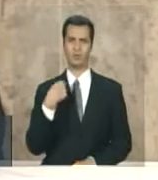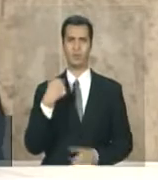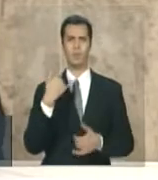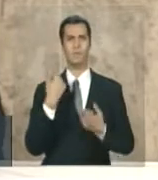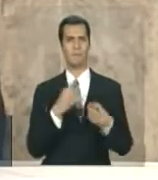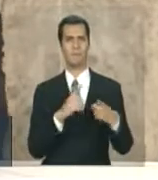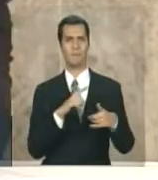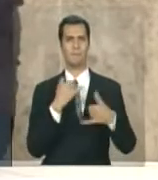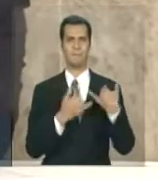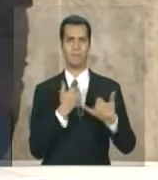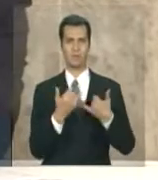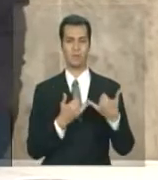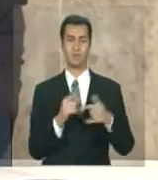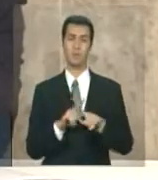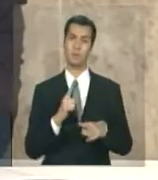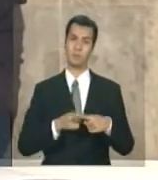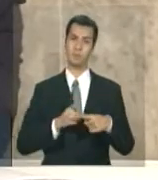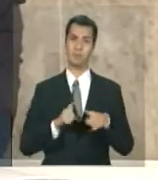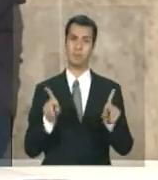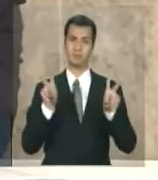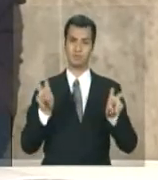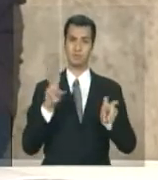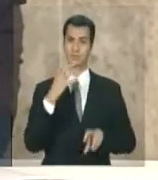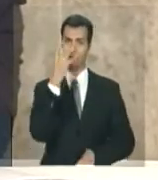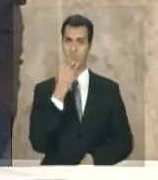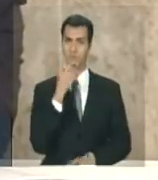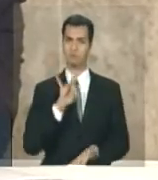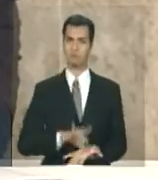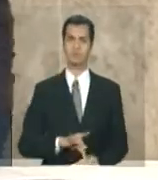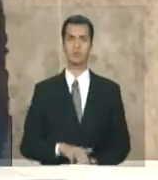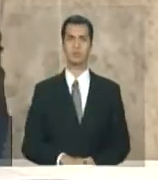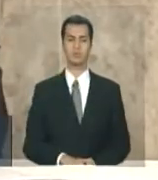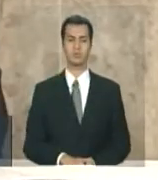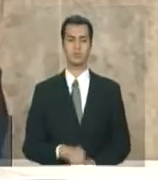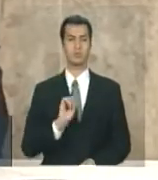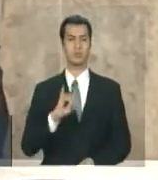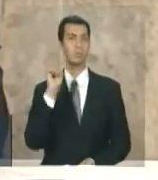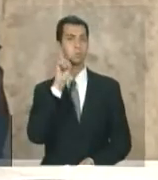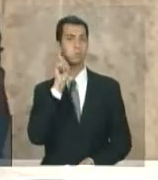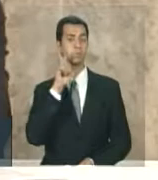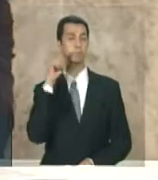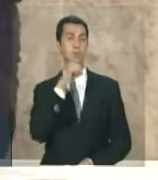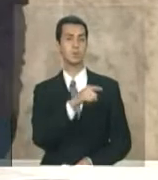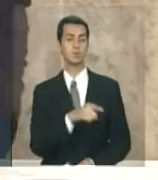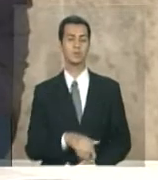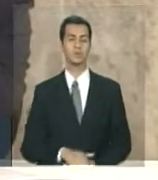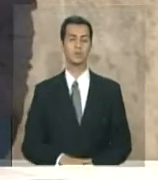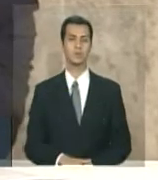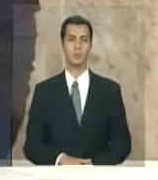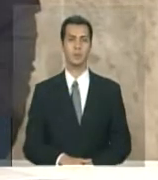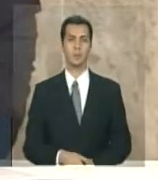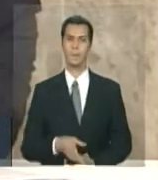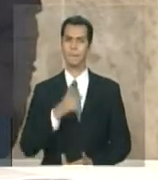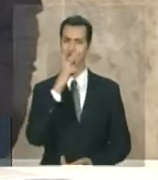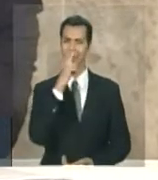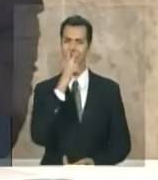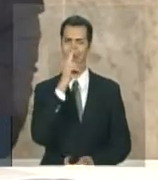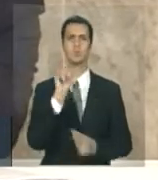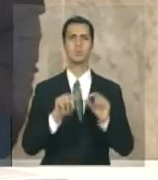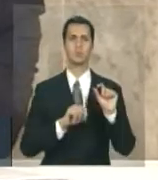brincadeira, um assunto sério como este, que a posição dos Estados Unidos está parecida com